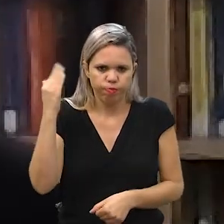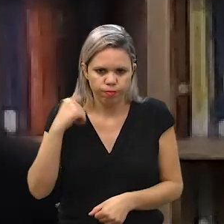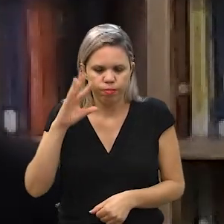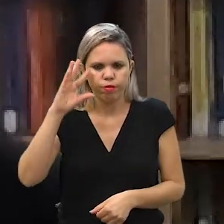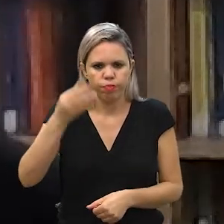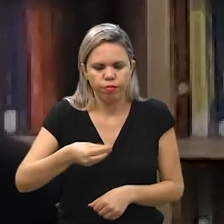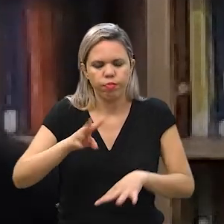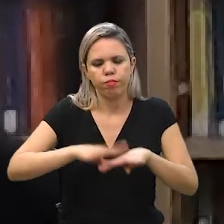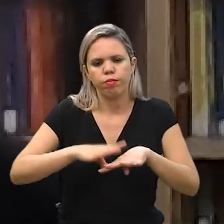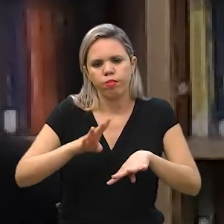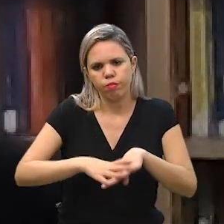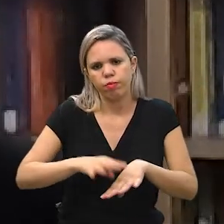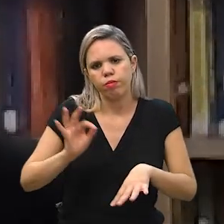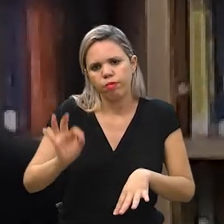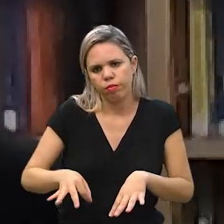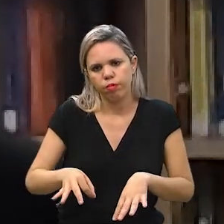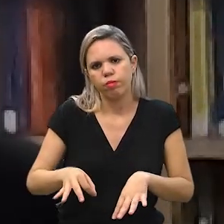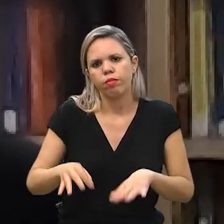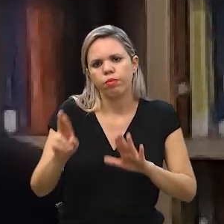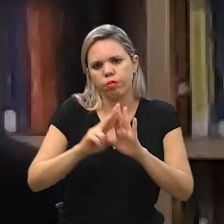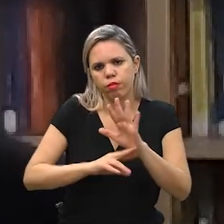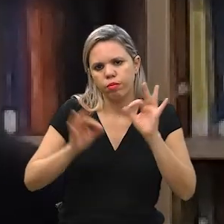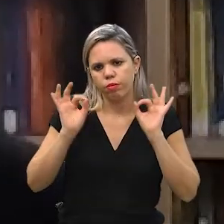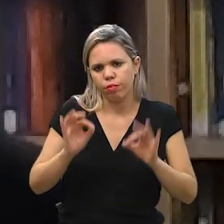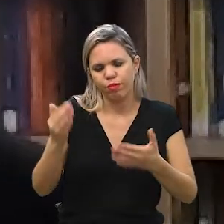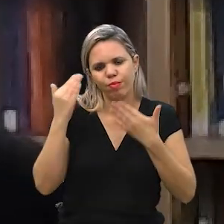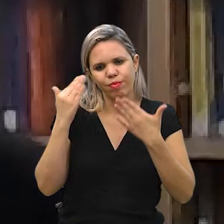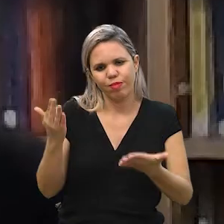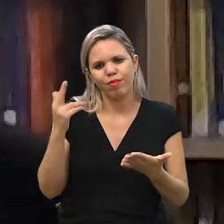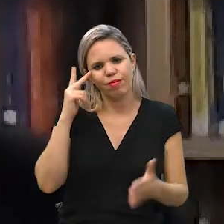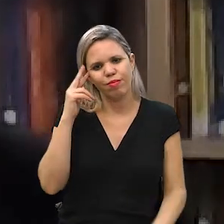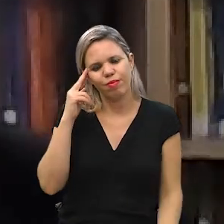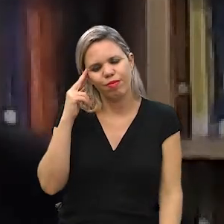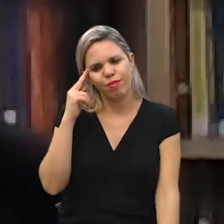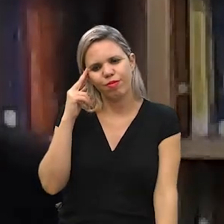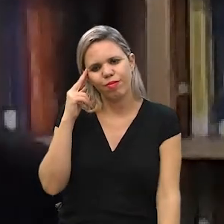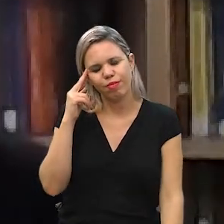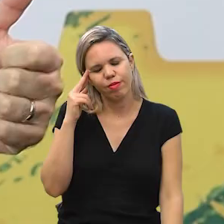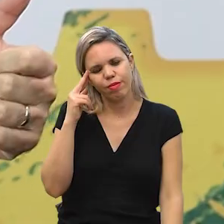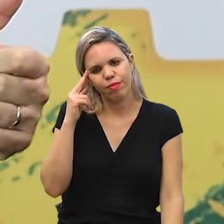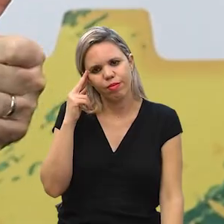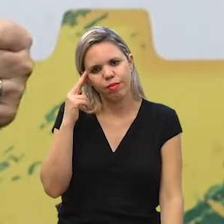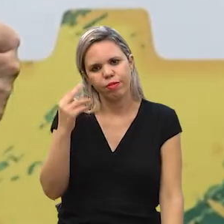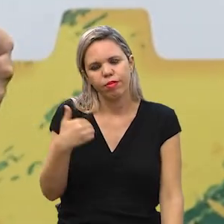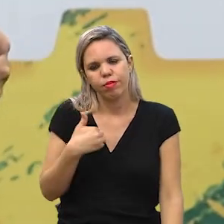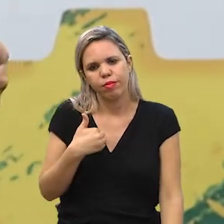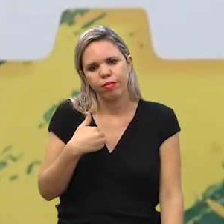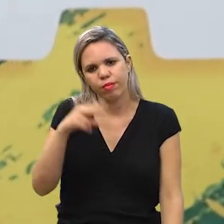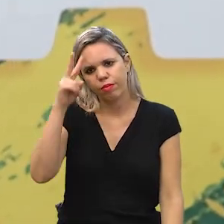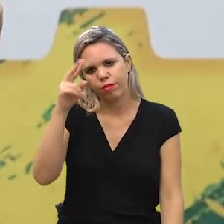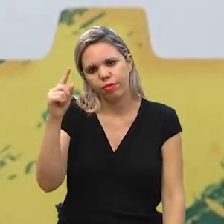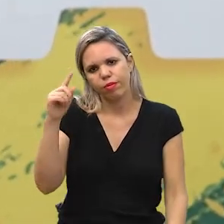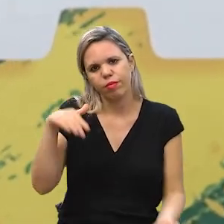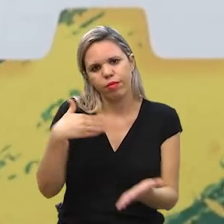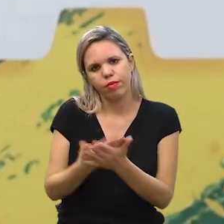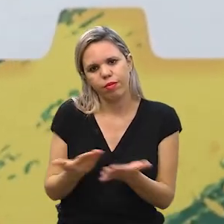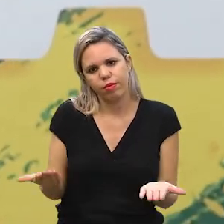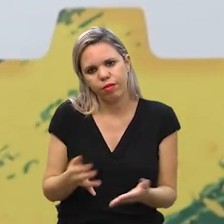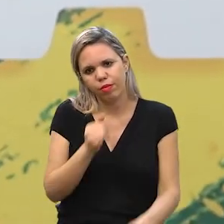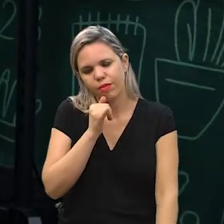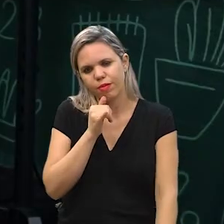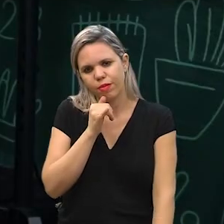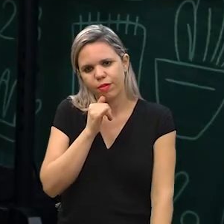entender matemática é um dos requisitos. Obrigado, André. Olha, Alexandre, eu me lembro até hoje, por